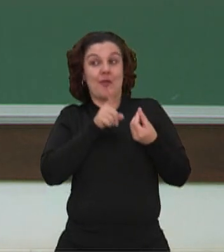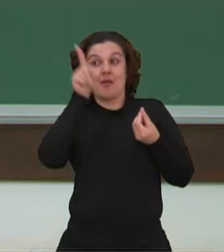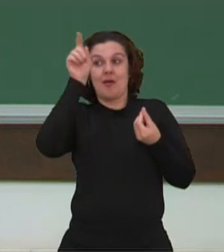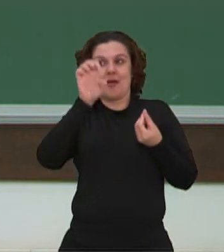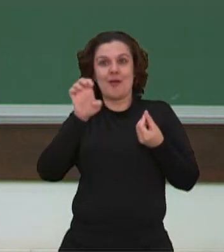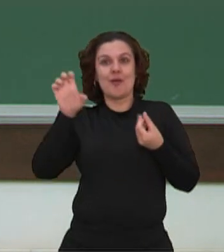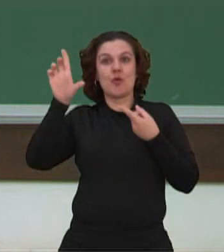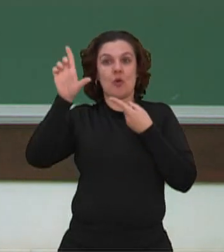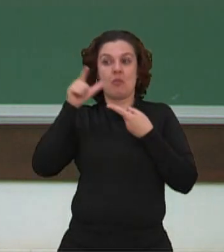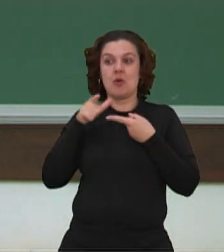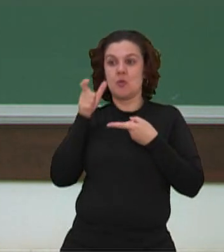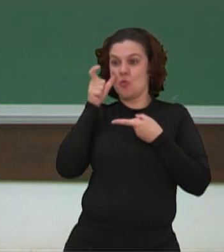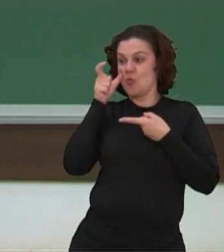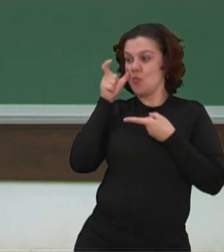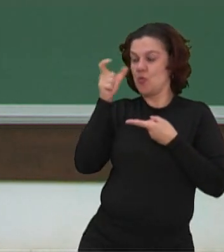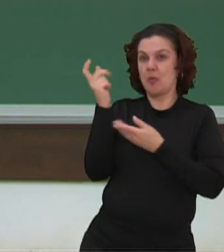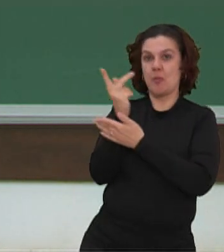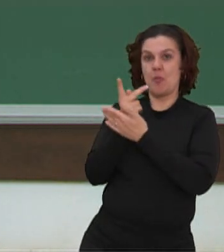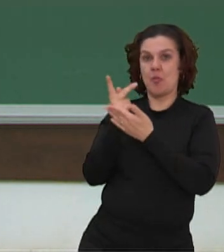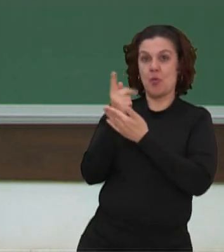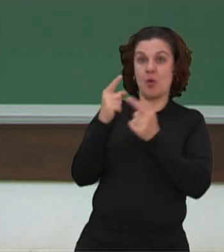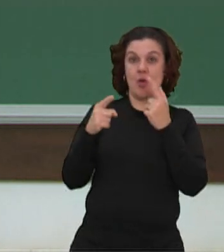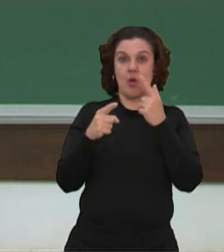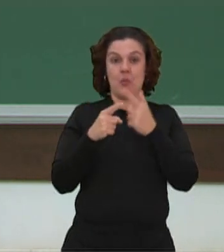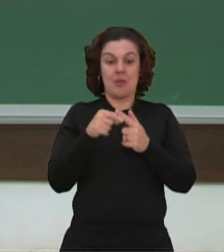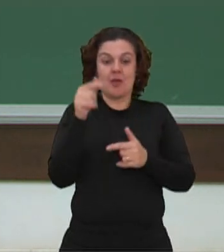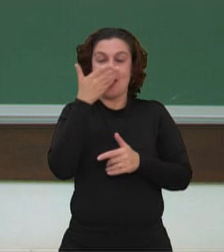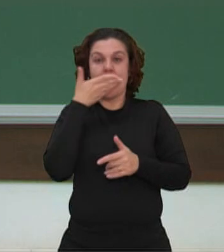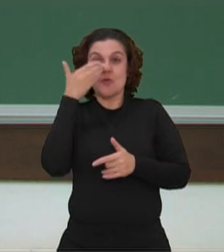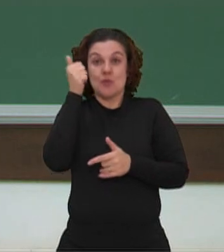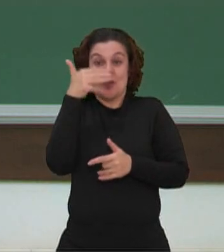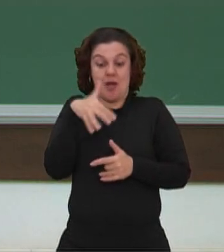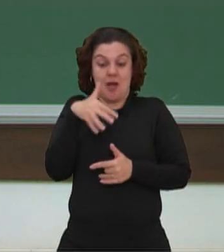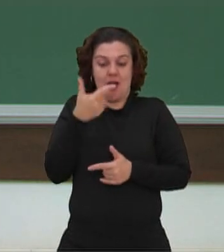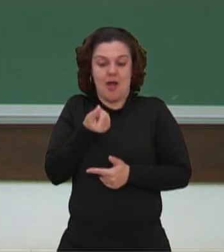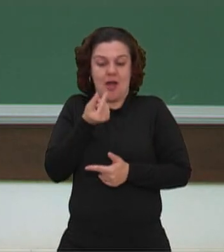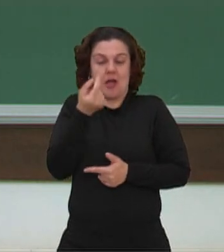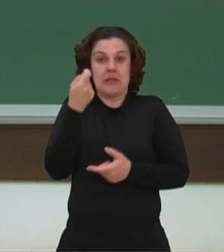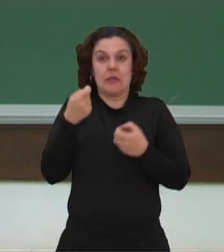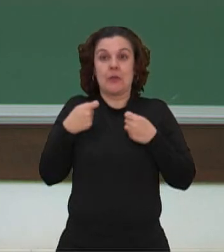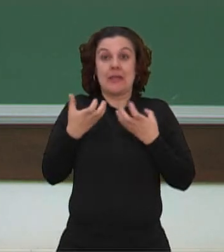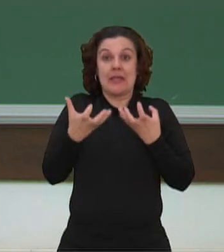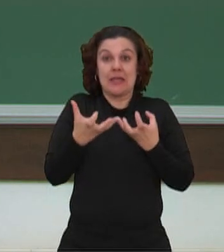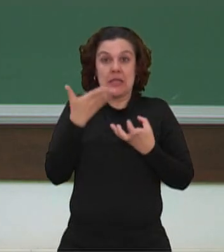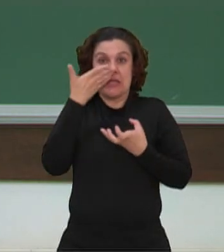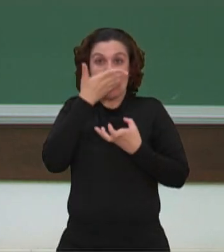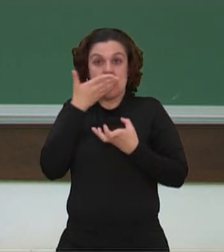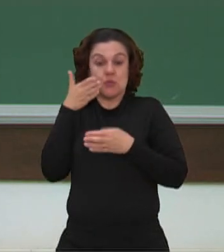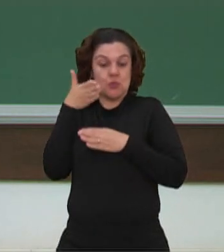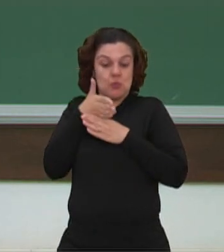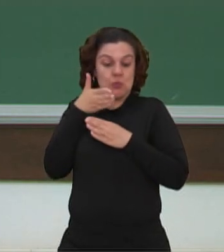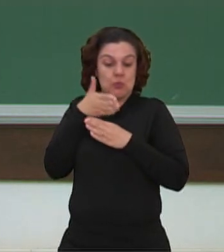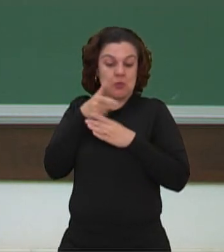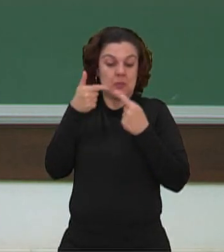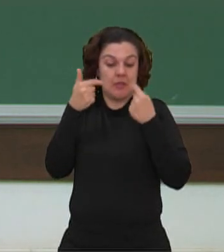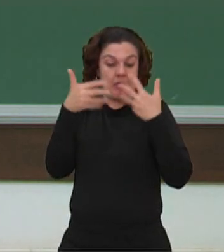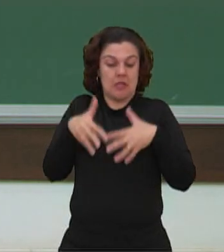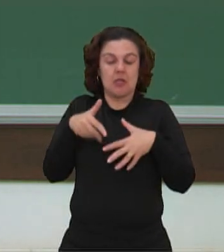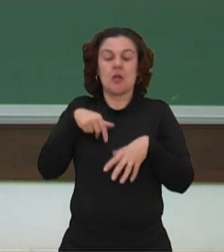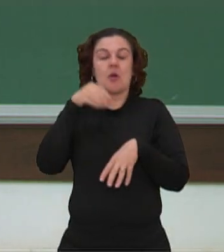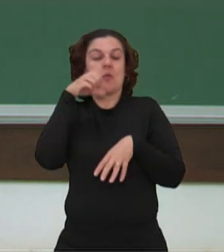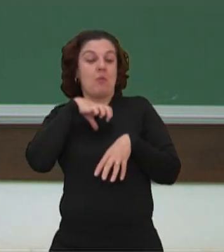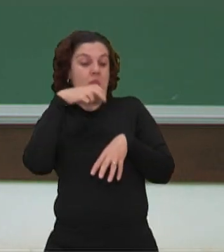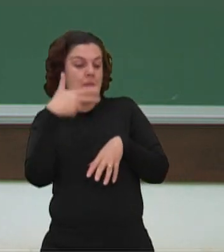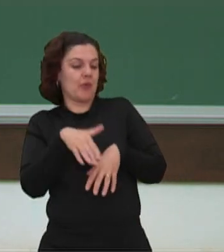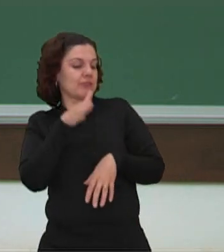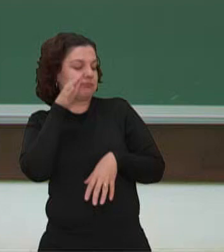de grande procura. O açúcar, que era um produto até então muito caro, as pessoas queriam muito ter acesso ao açúcar e Portugal então viu